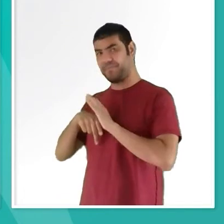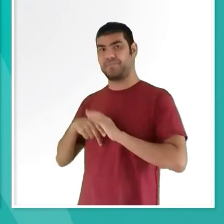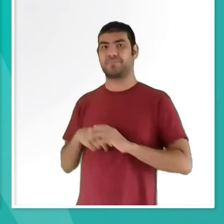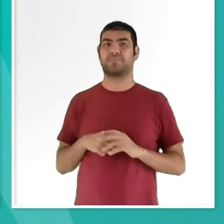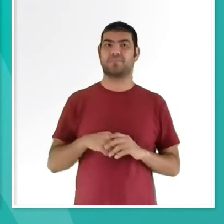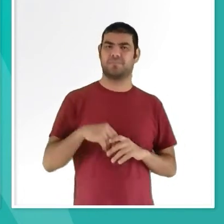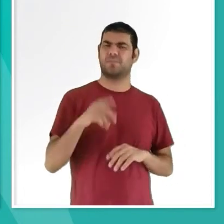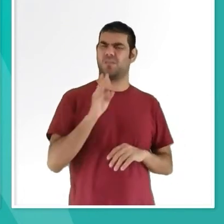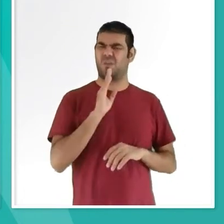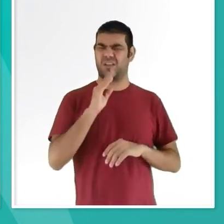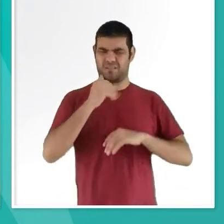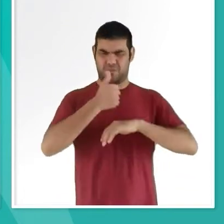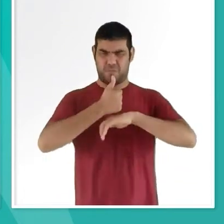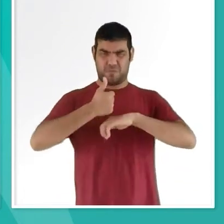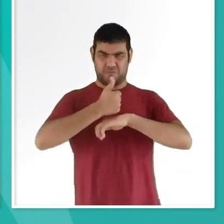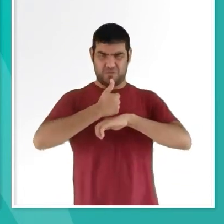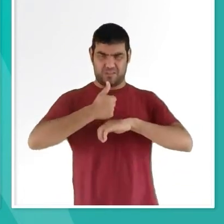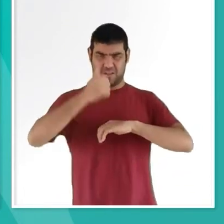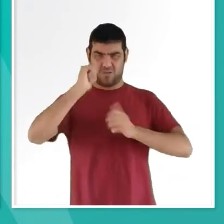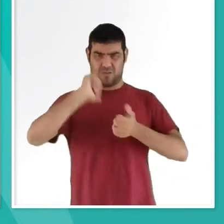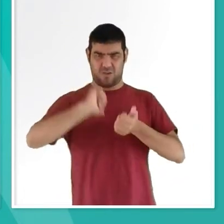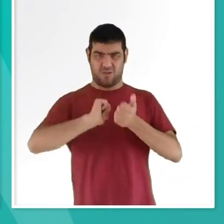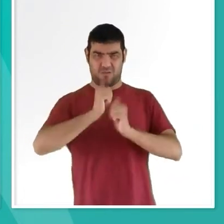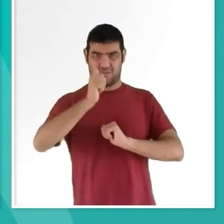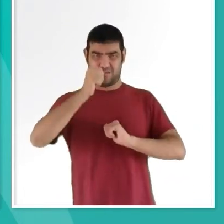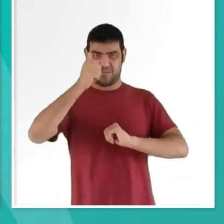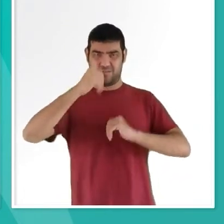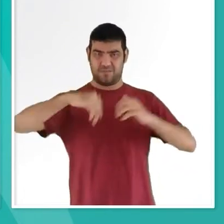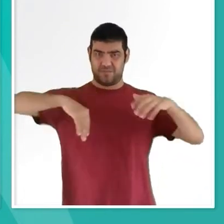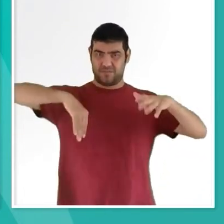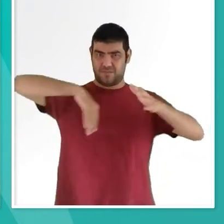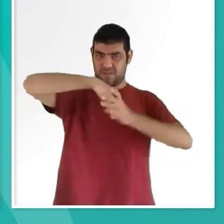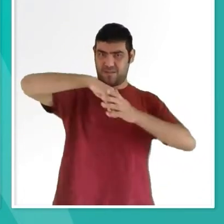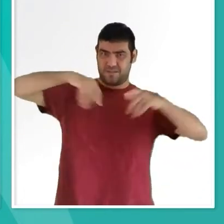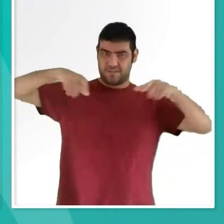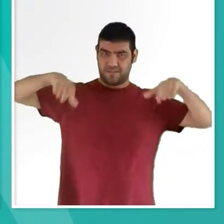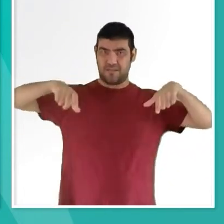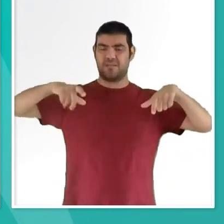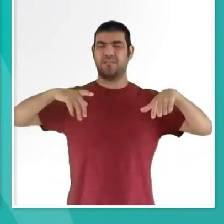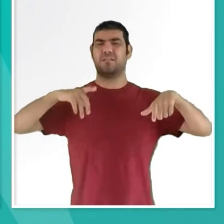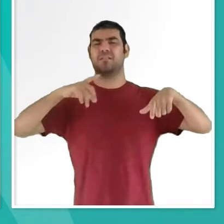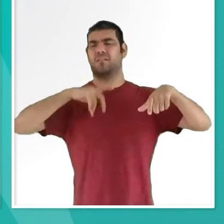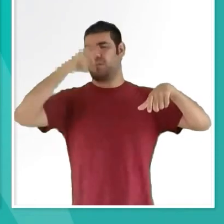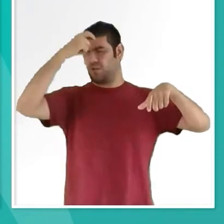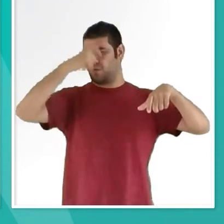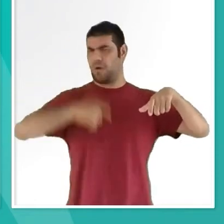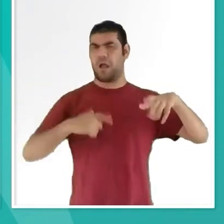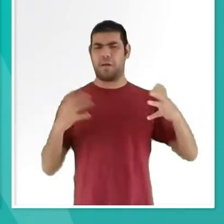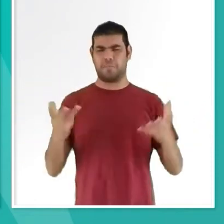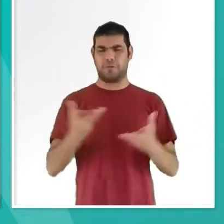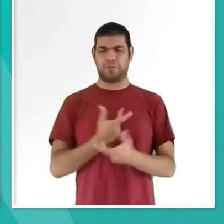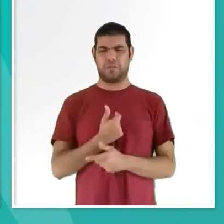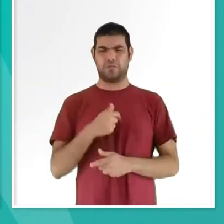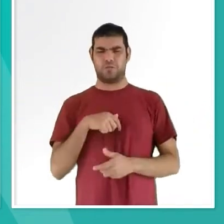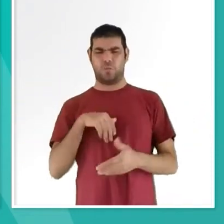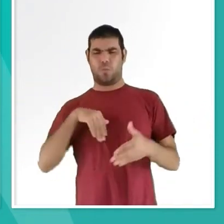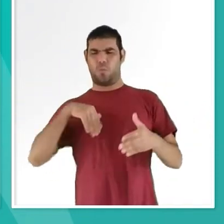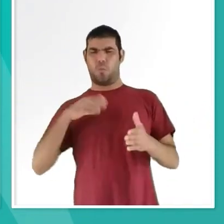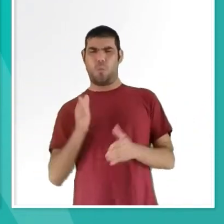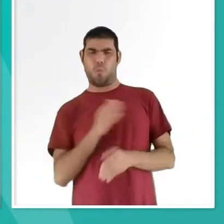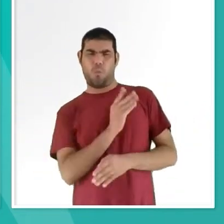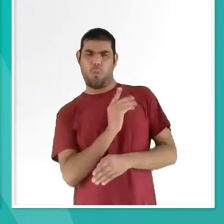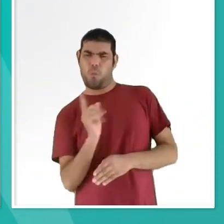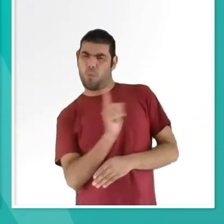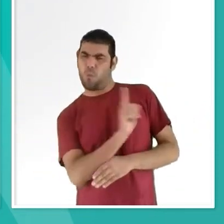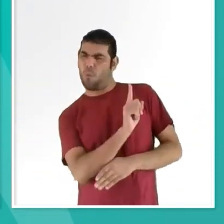profissional e um sujeito que tem uma ótima habilidade de condução, ele sabe jogar, né? Ele